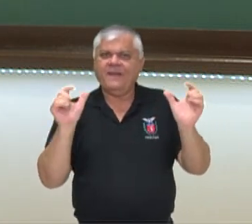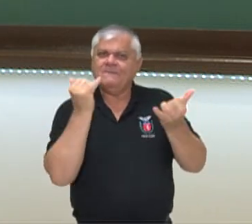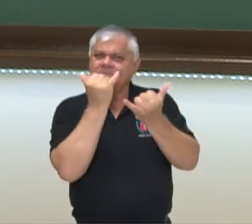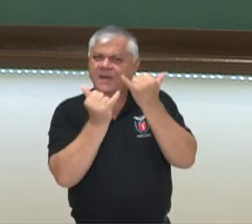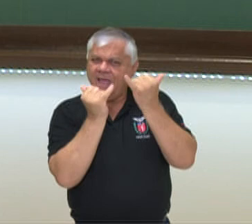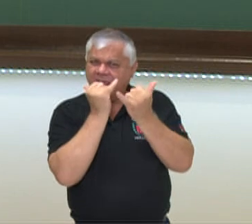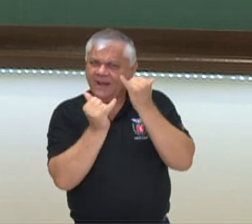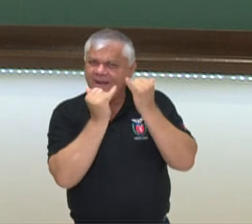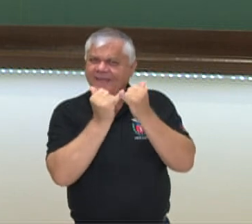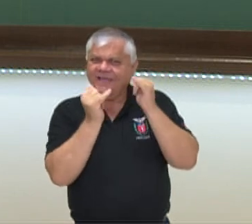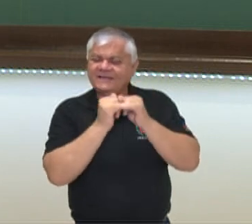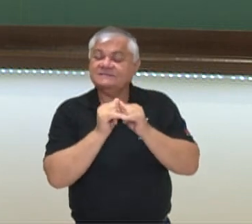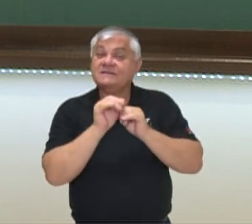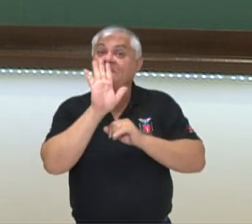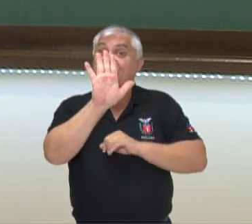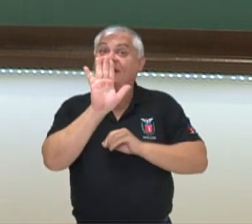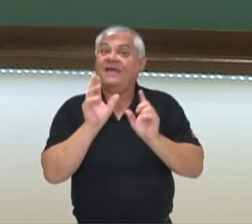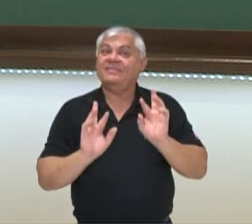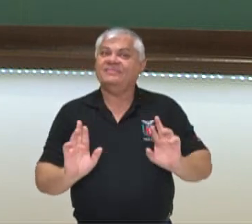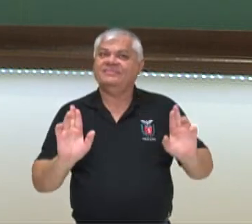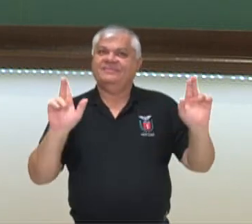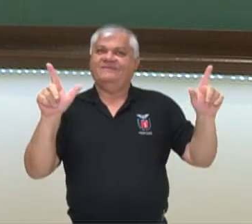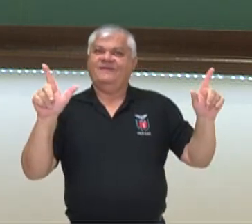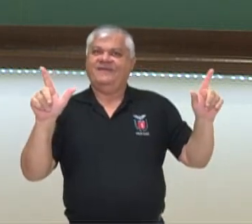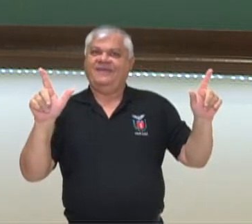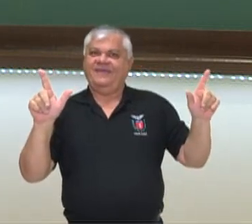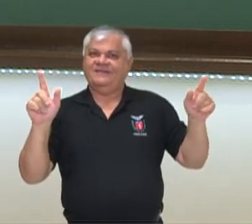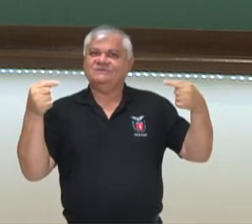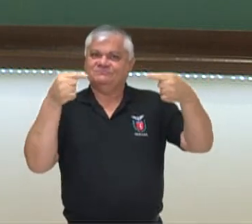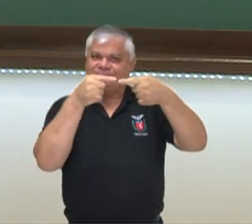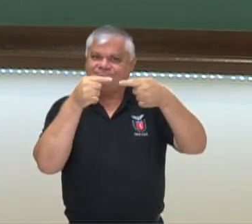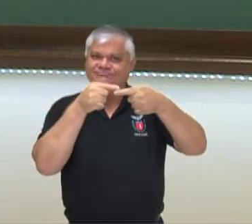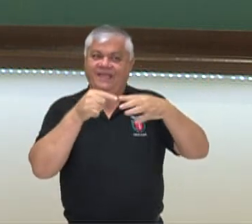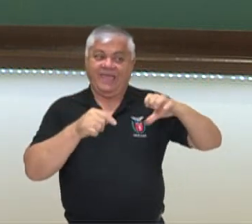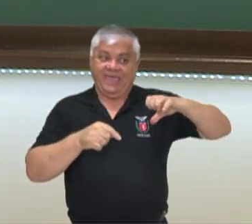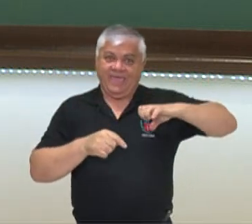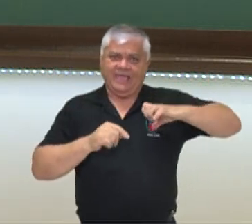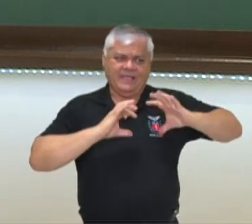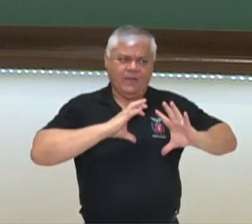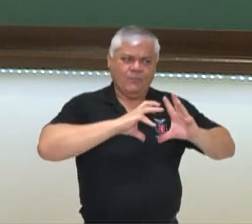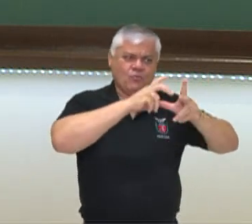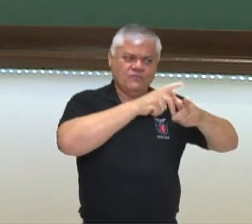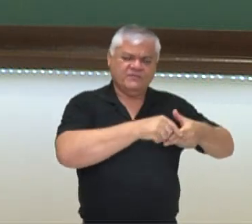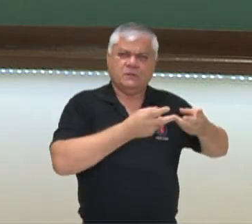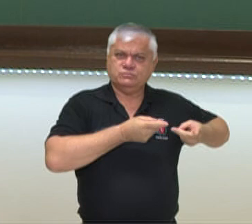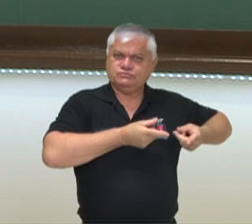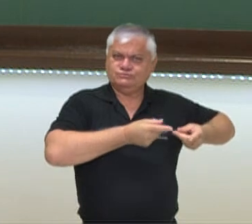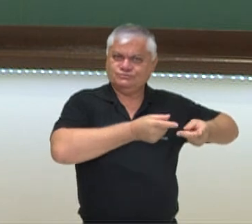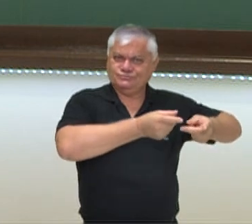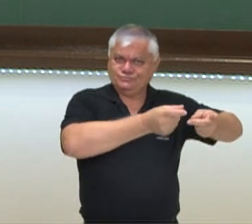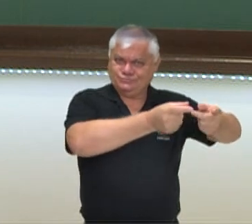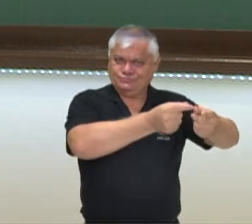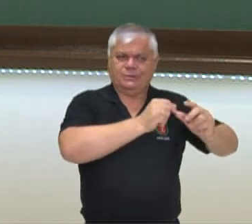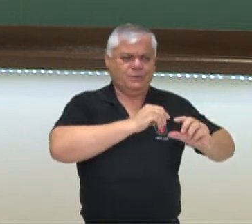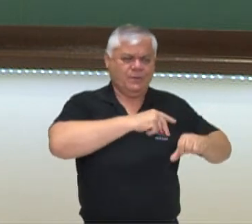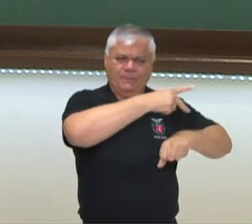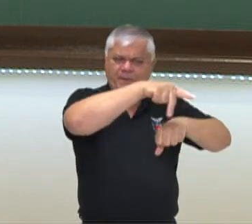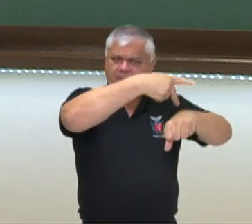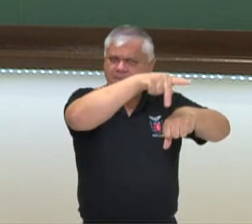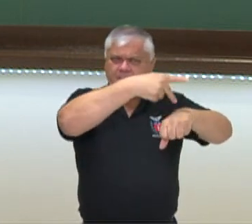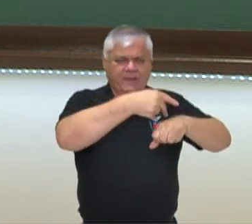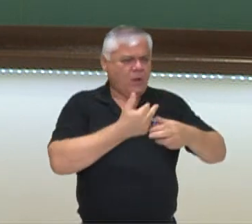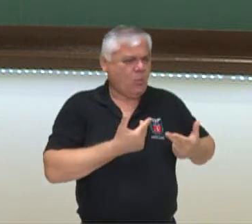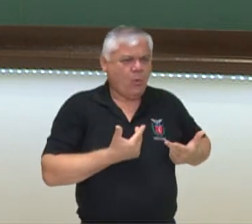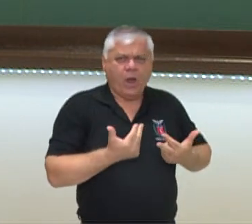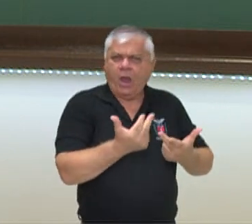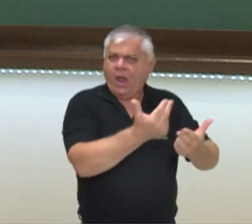conceitos similares, né? Não são iguais, né? A ética tem um caráter universal, enquanto a moral, ela é aí de um caráter particular,